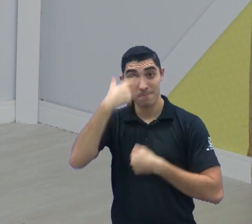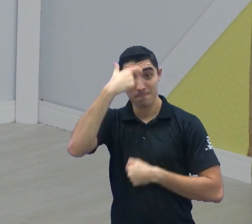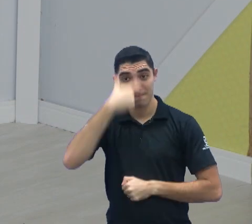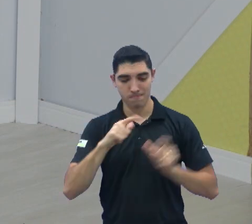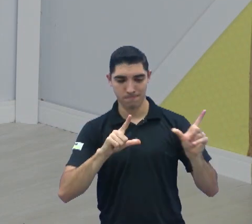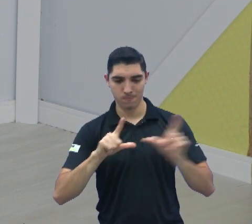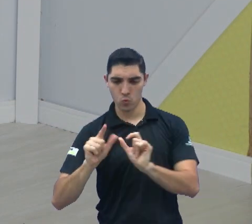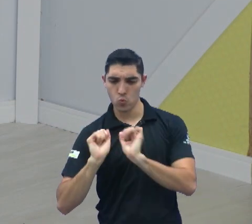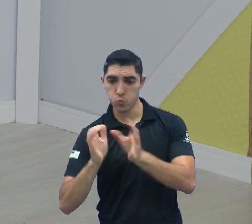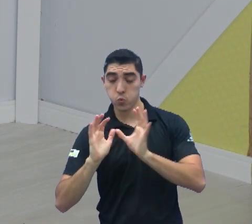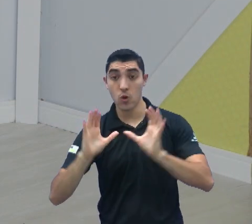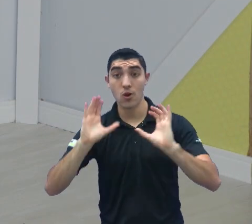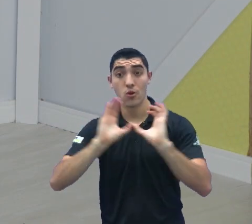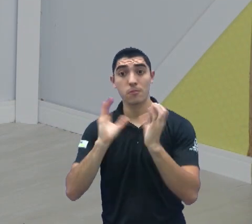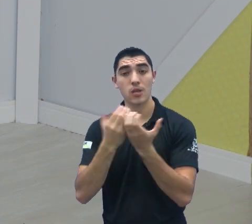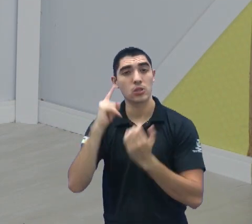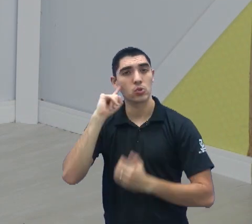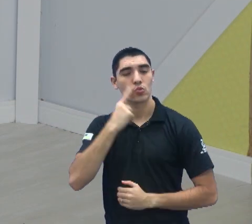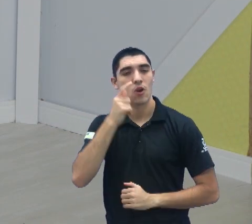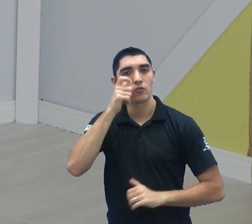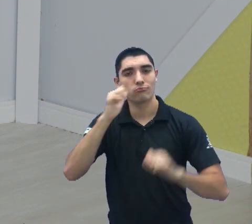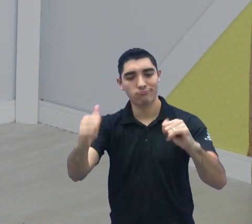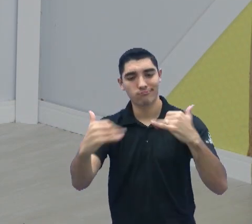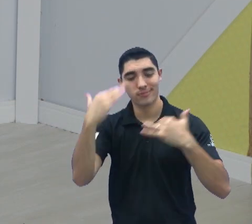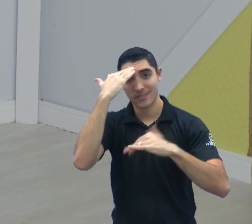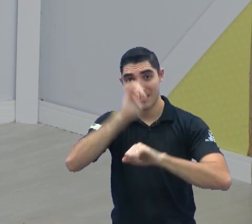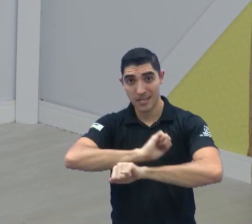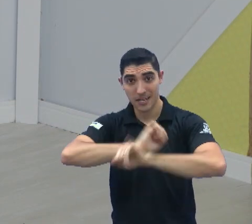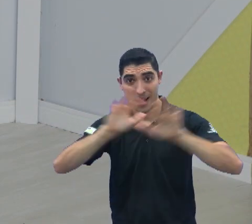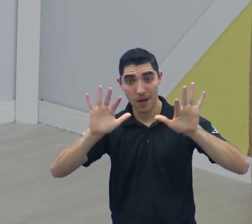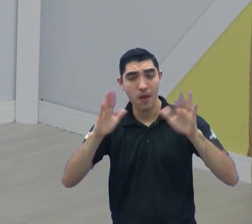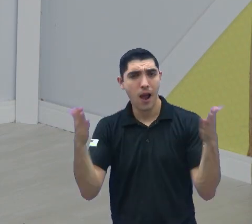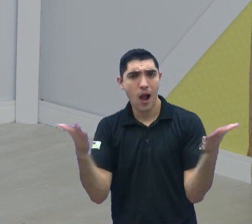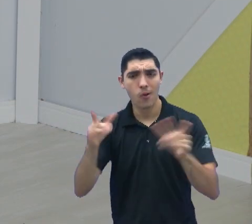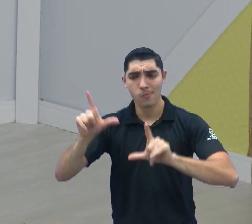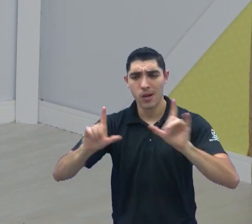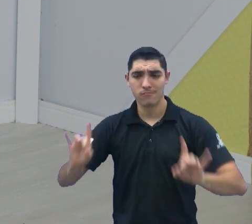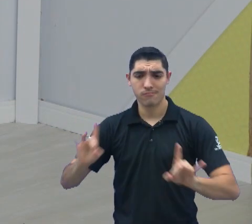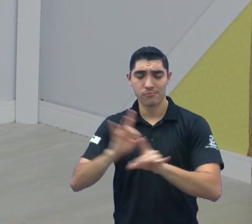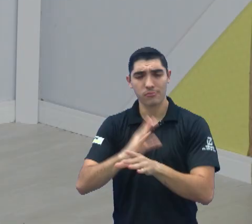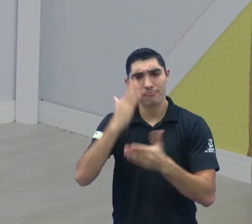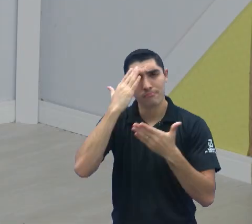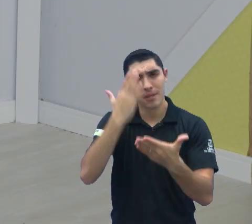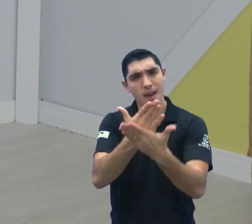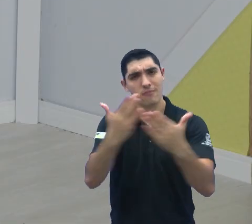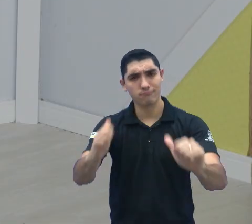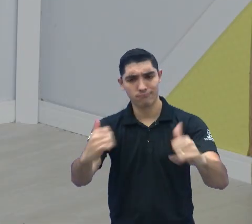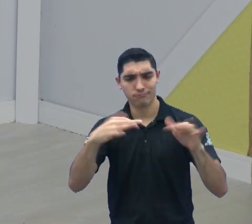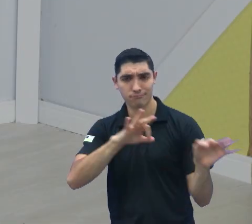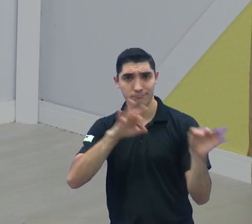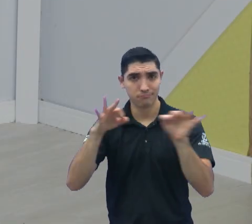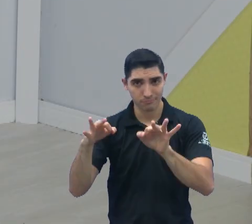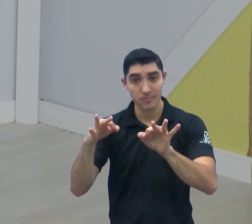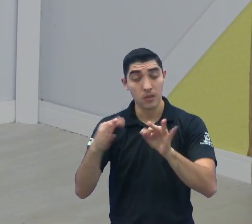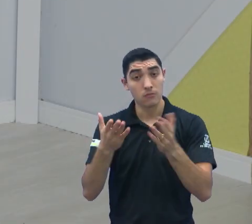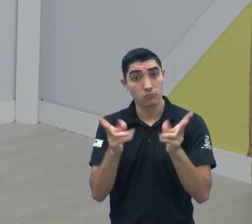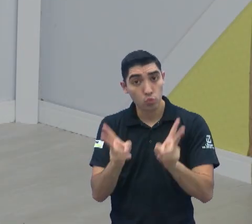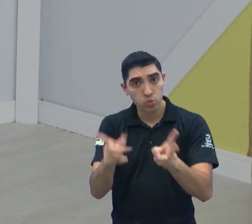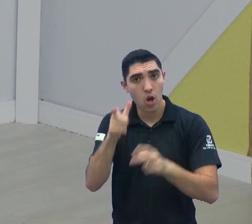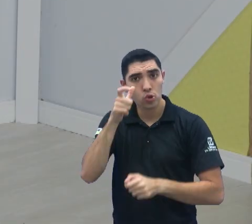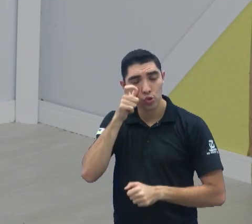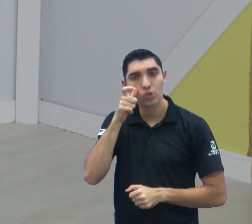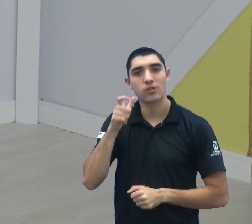informação para a comunidade surda que acompanha o nosso programa. Nós vamos chegando ao final do Hora de hoje, agradecendo a sua audiência, a sua paciência. Você fica agora